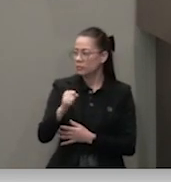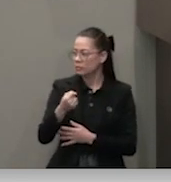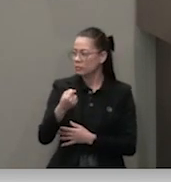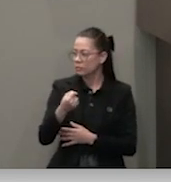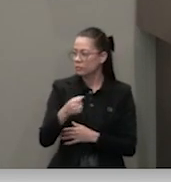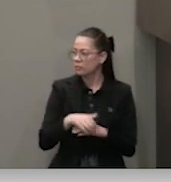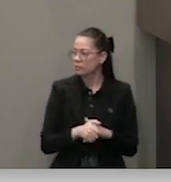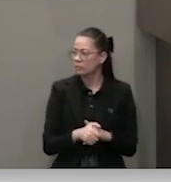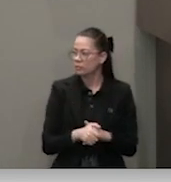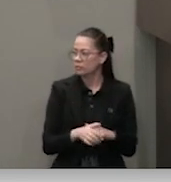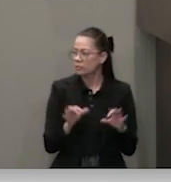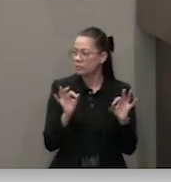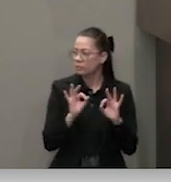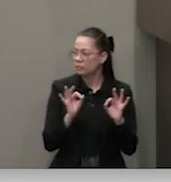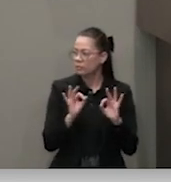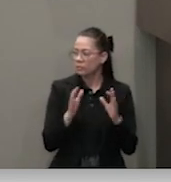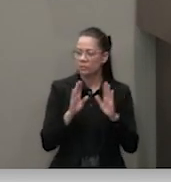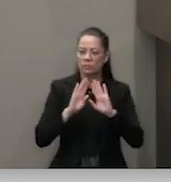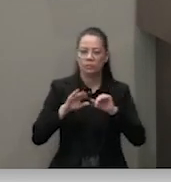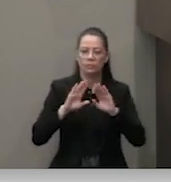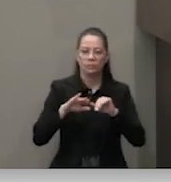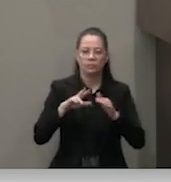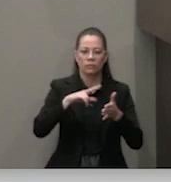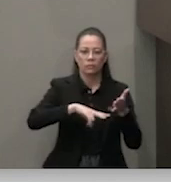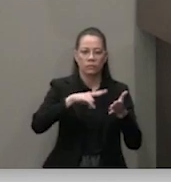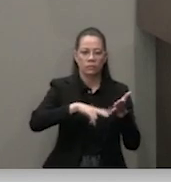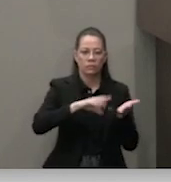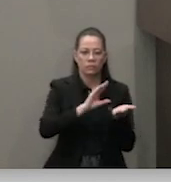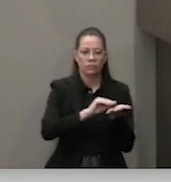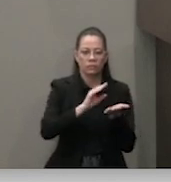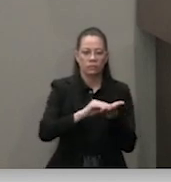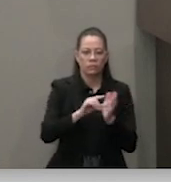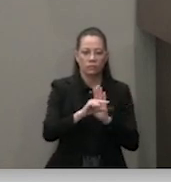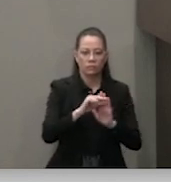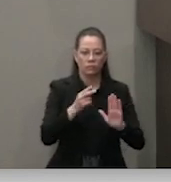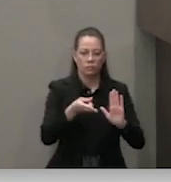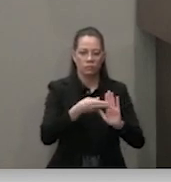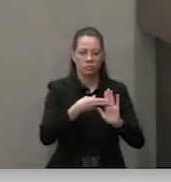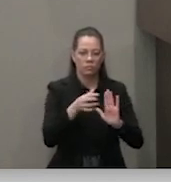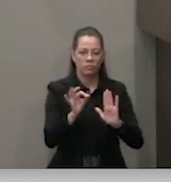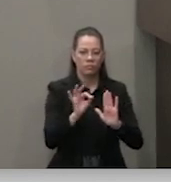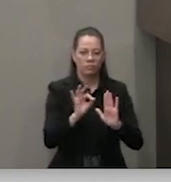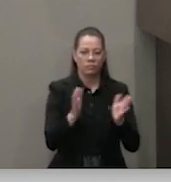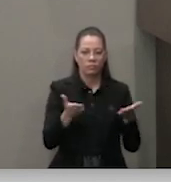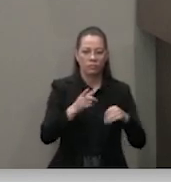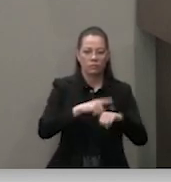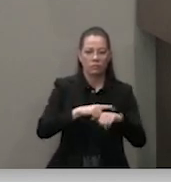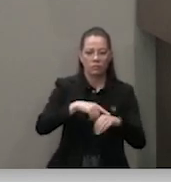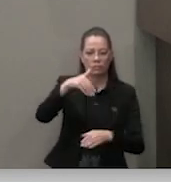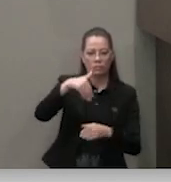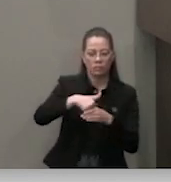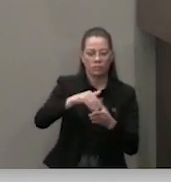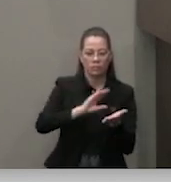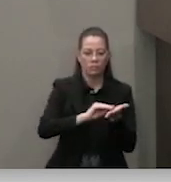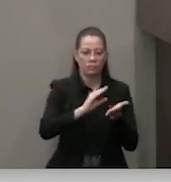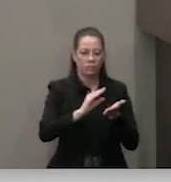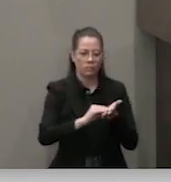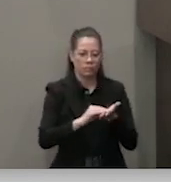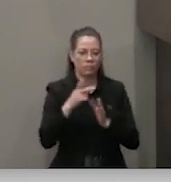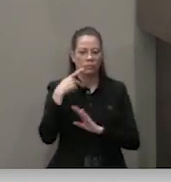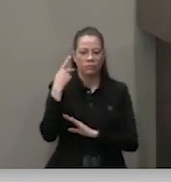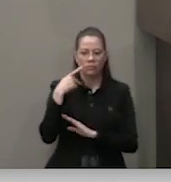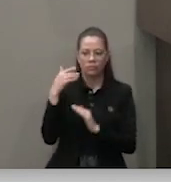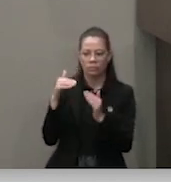438 não havendo requerimento de leitura da ata nem retificações a fazer coloque em votação a ata os